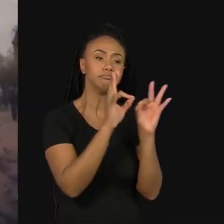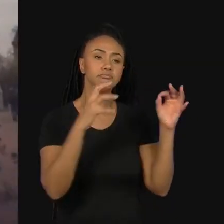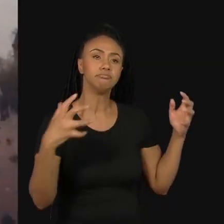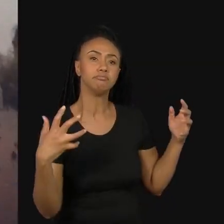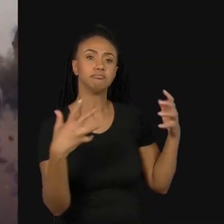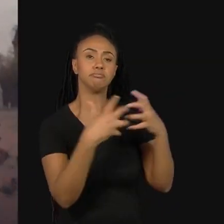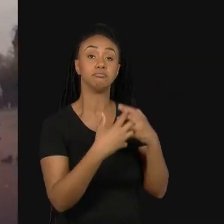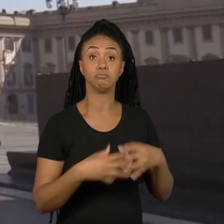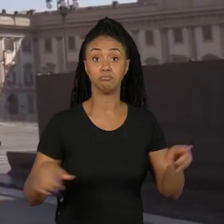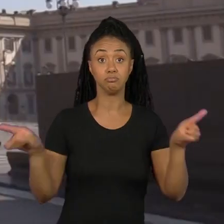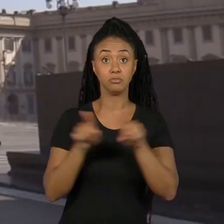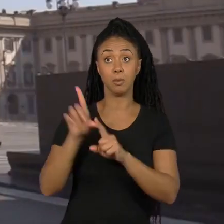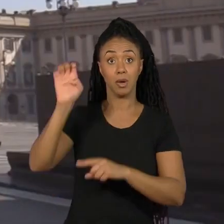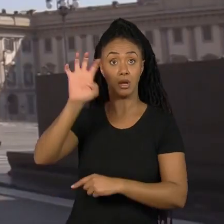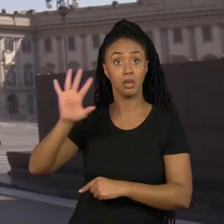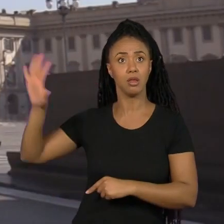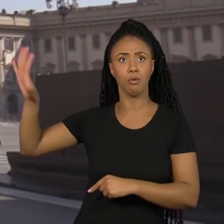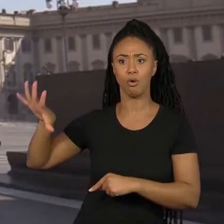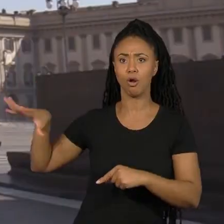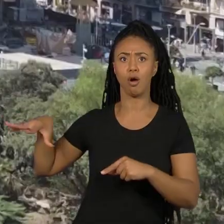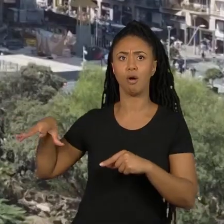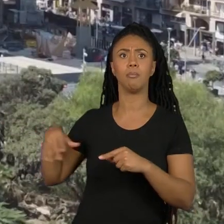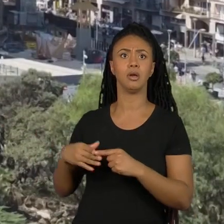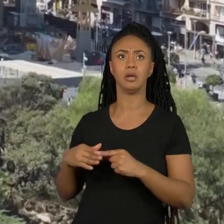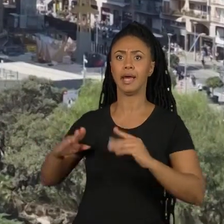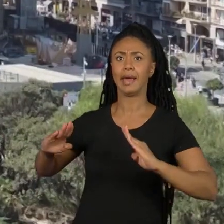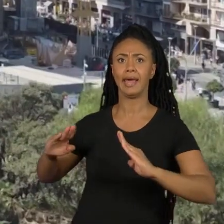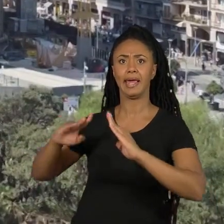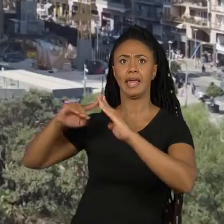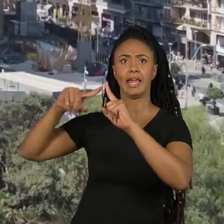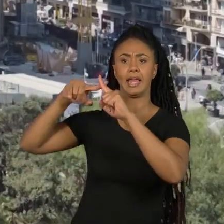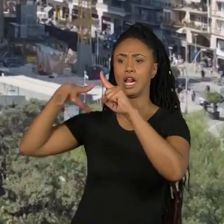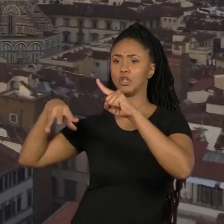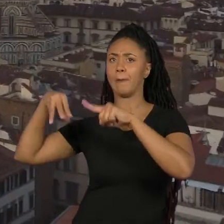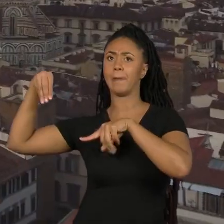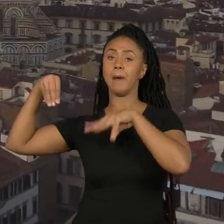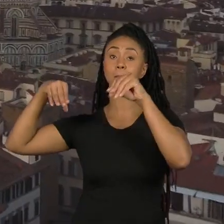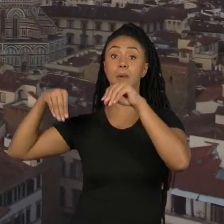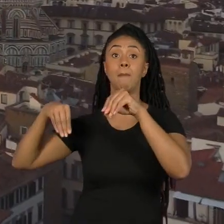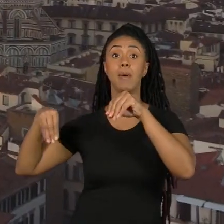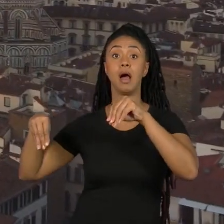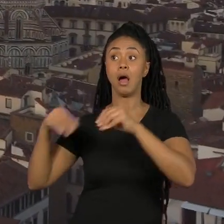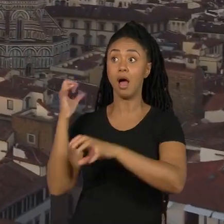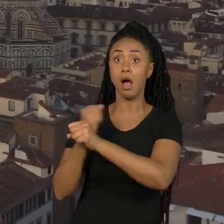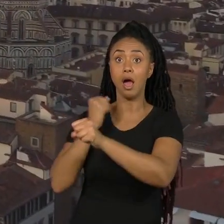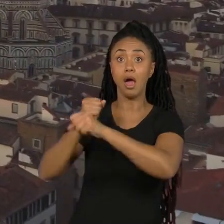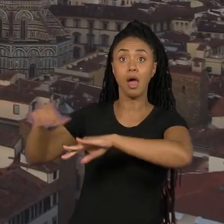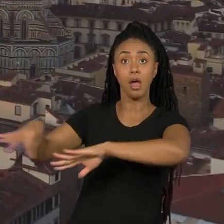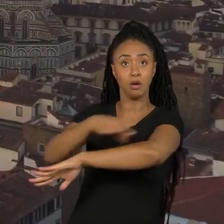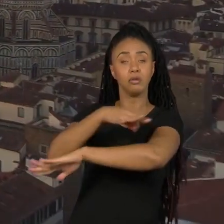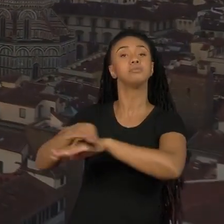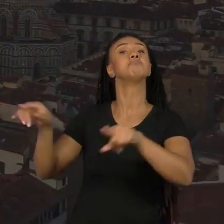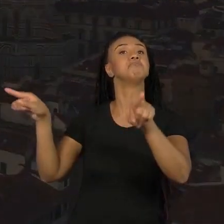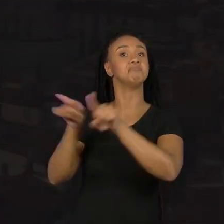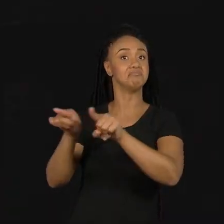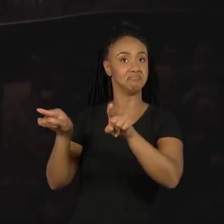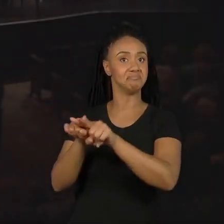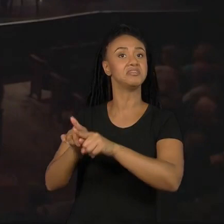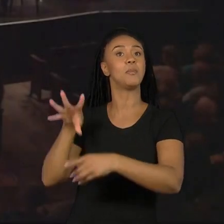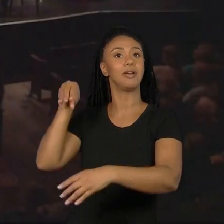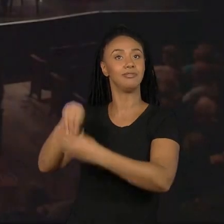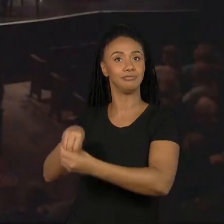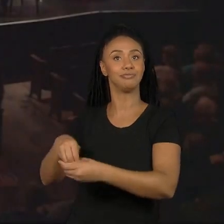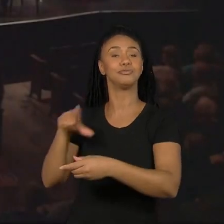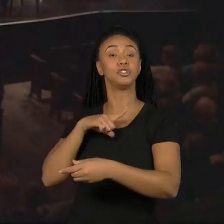Grandes catedrais da Europa também tiveram suas arquiteturas baseadas nessa proporção. Na música,